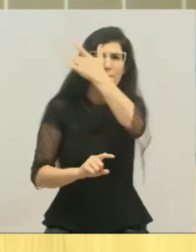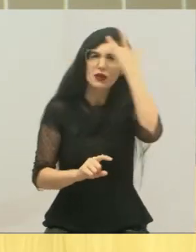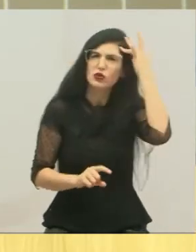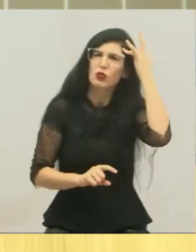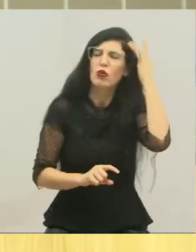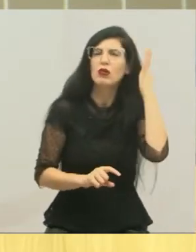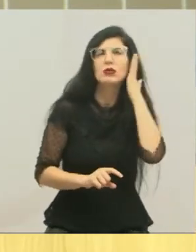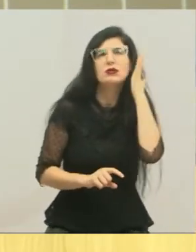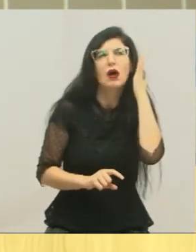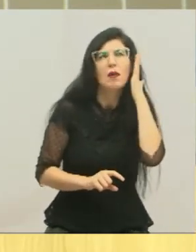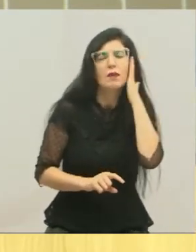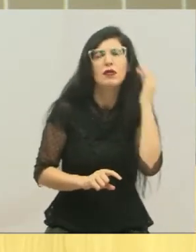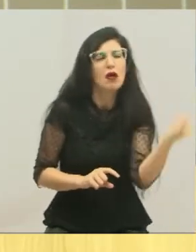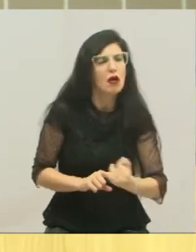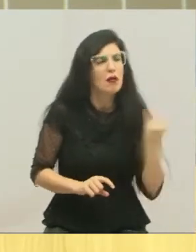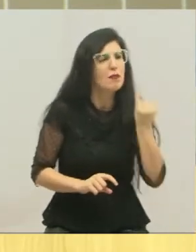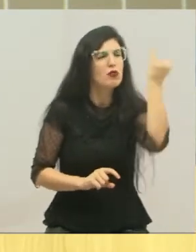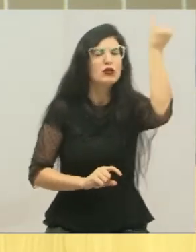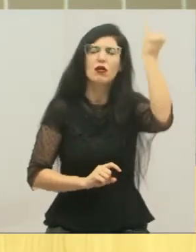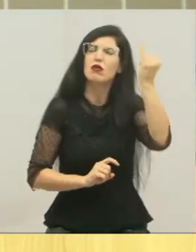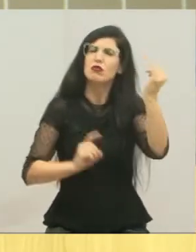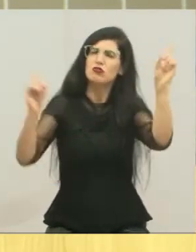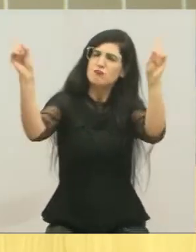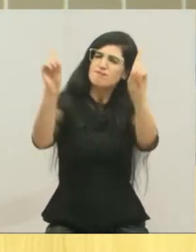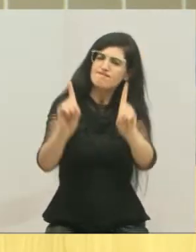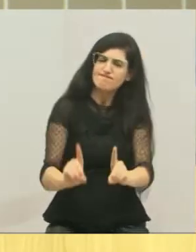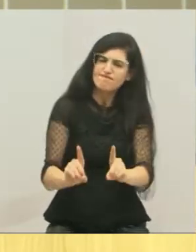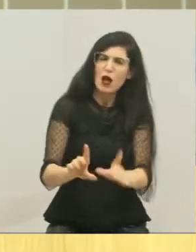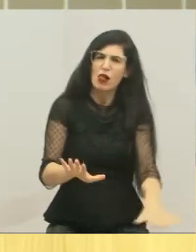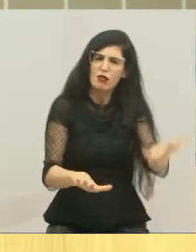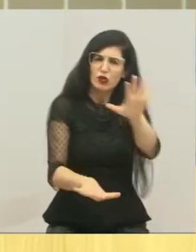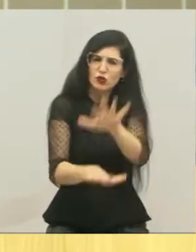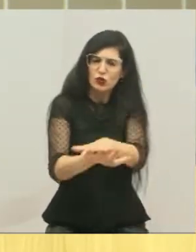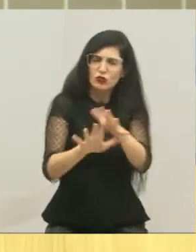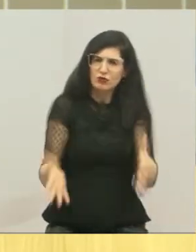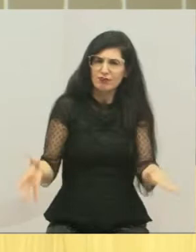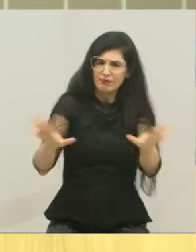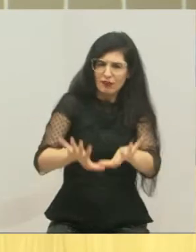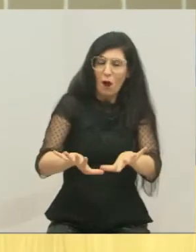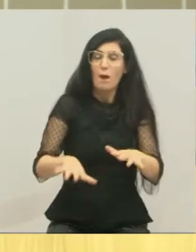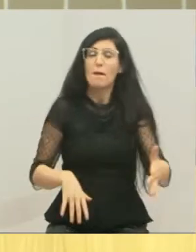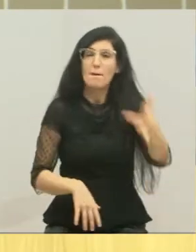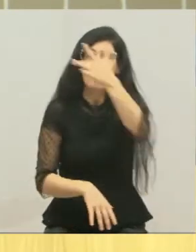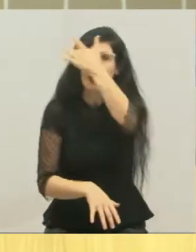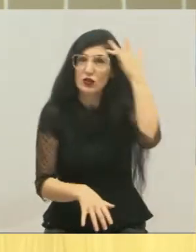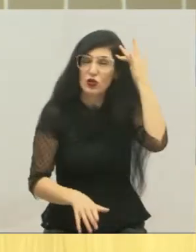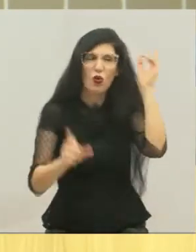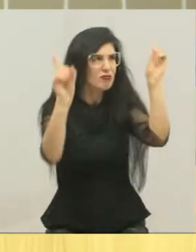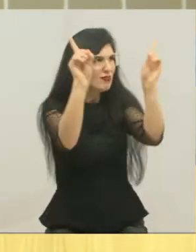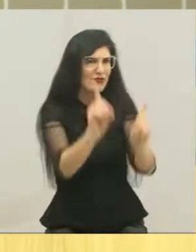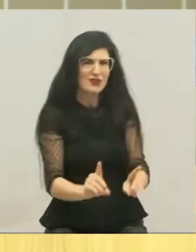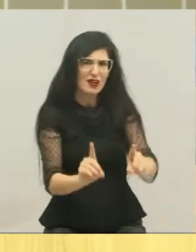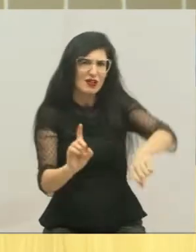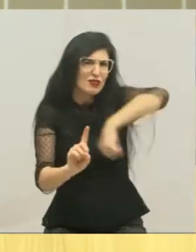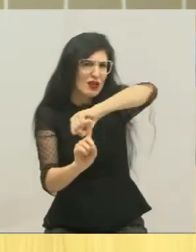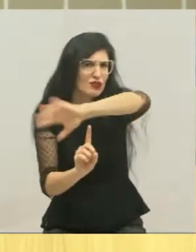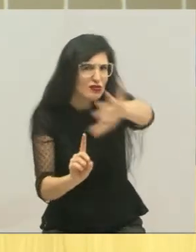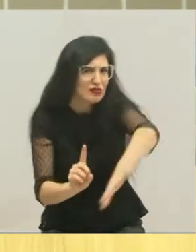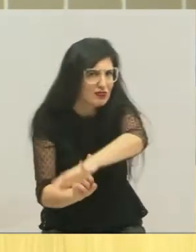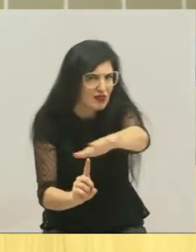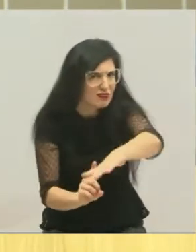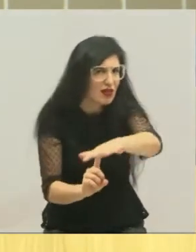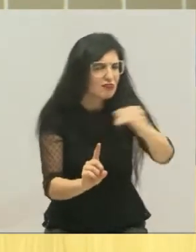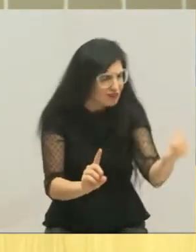do desenvolvimento de meios de inclusão das pessoas com deficiência na sociedade. Feito